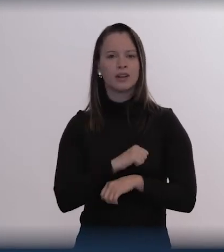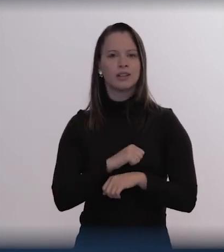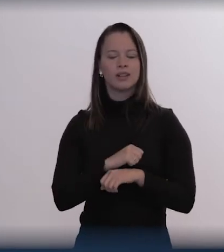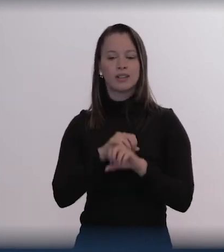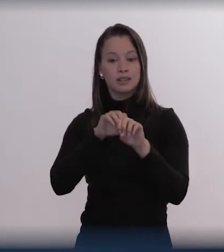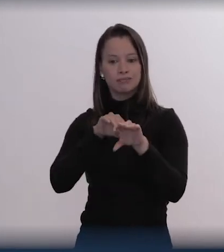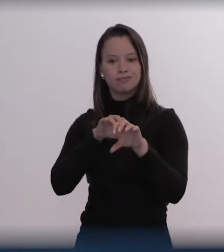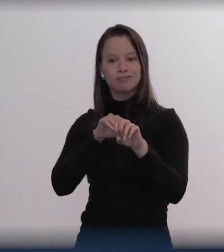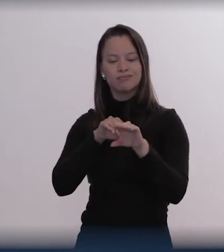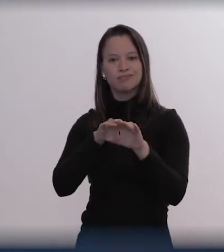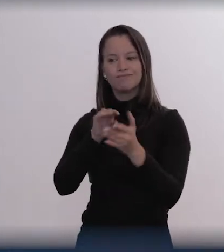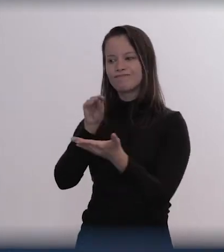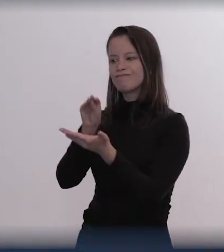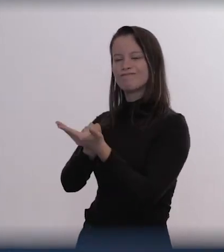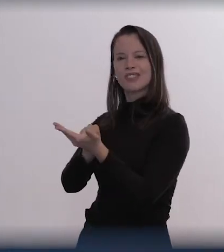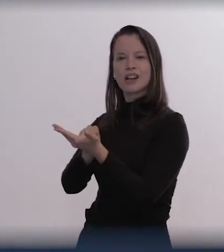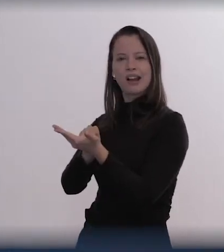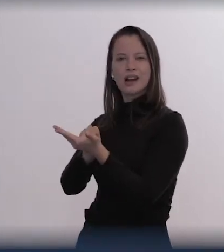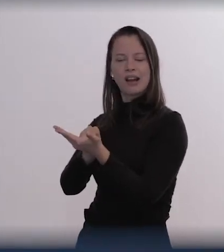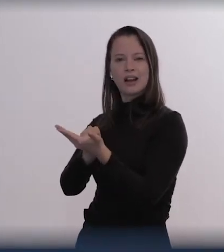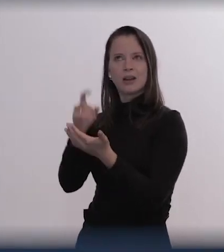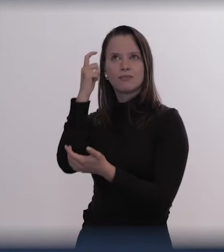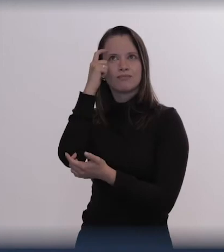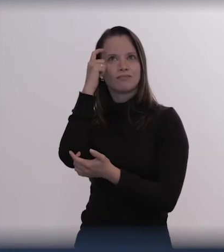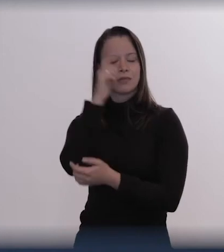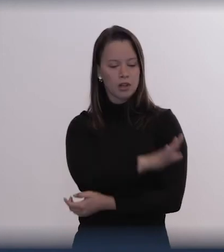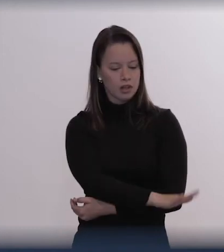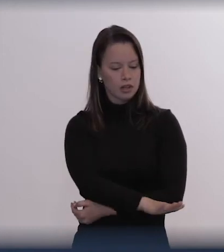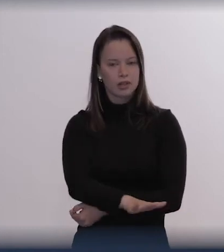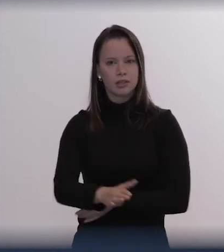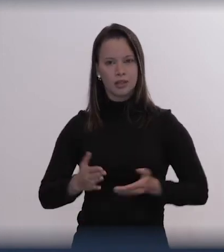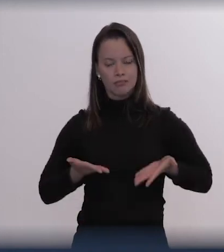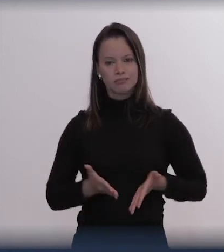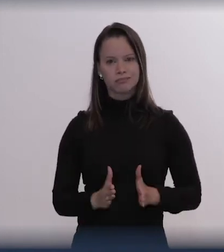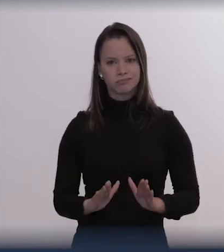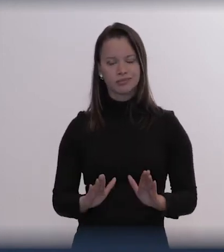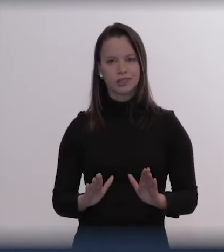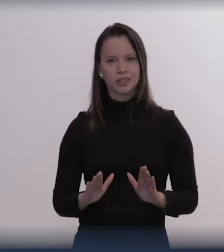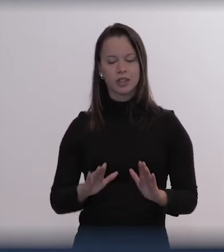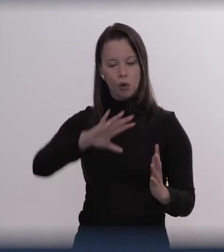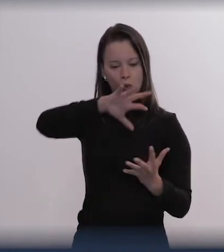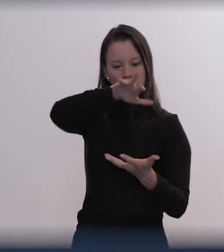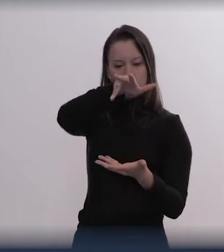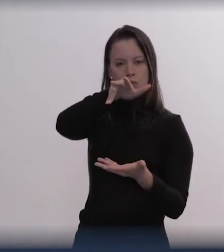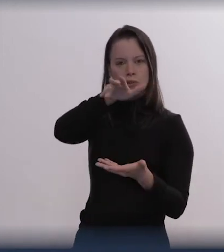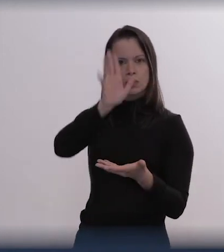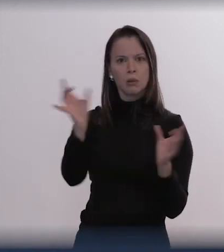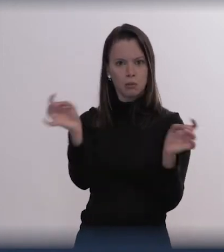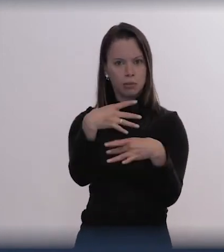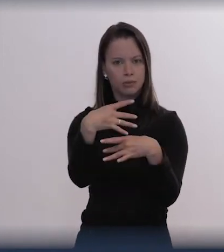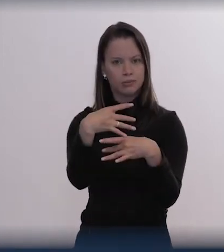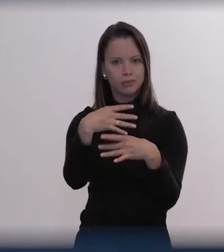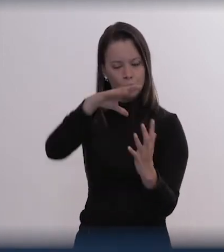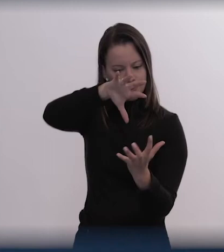educação deveria sustentar. Fico pensando que toda criança que chega ao mundo, ela chega em um mundo que já